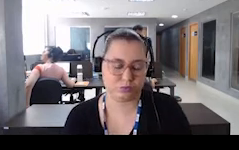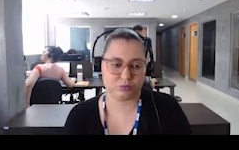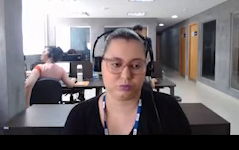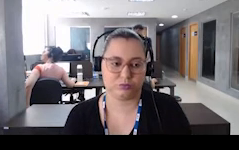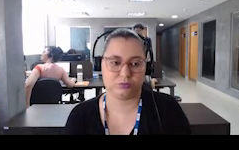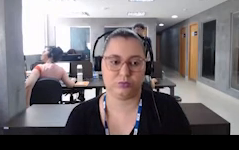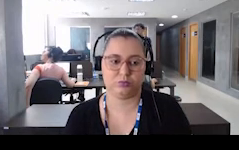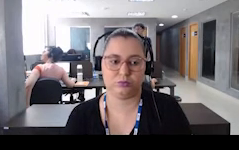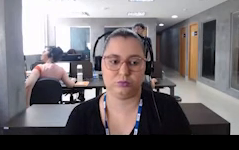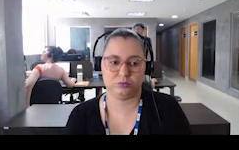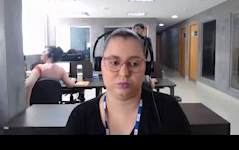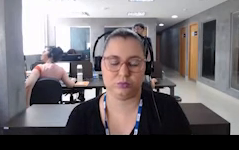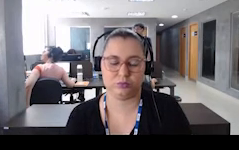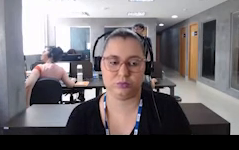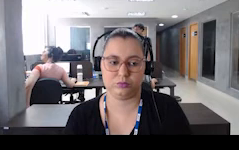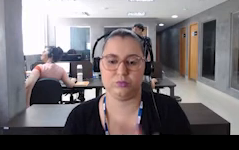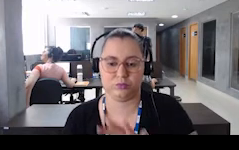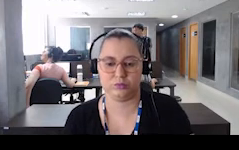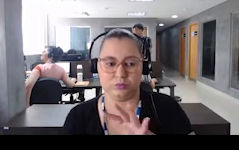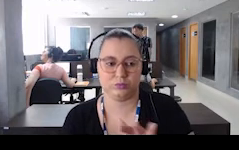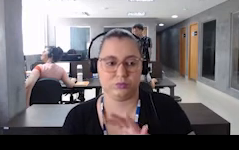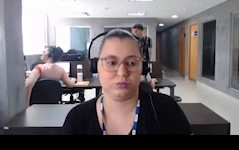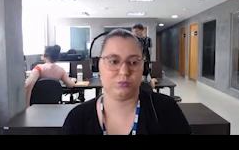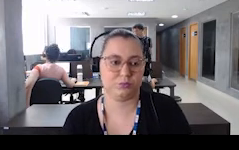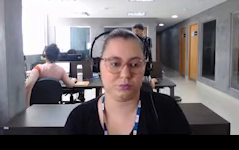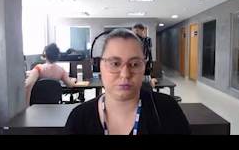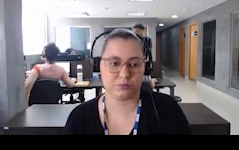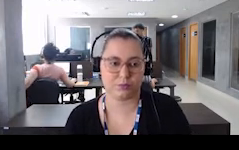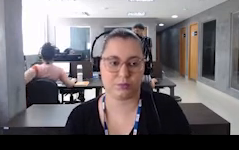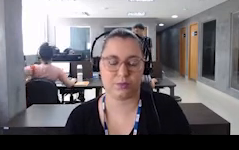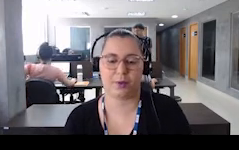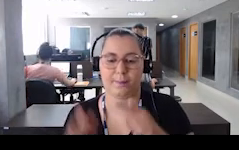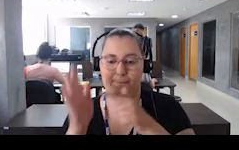Aqui, ó, ele já mostra o desenho, né? Então, aqui, ó, deixa eu só continuar aqui.